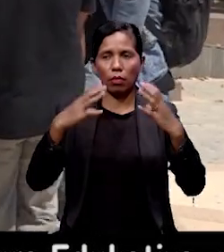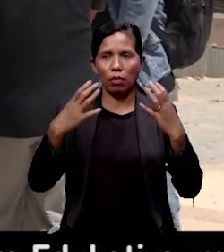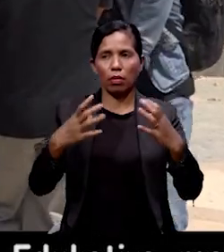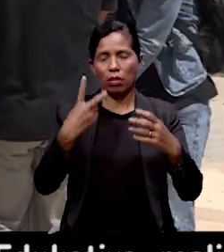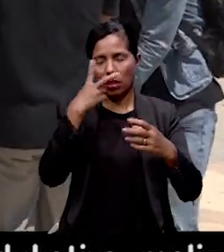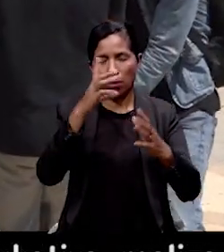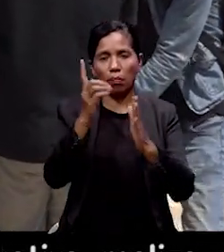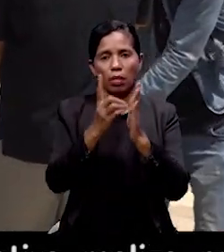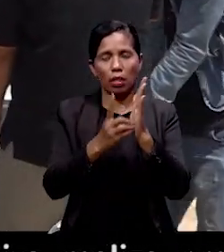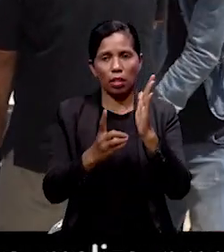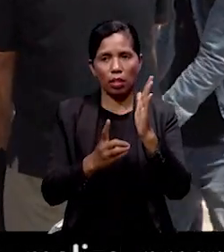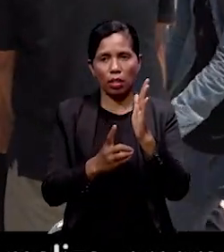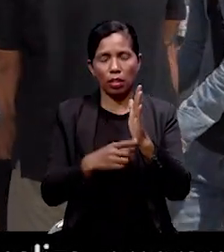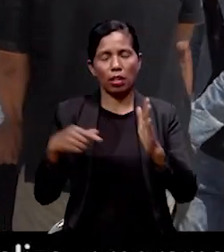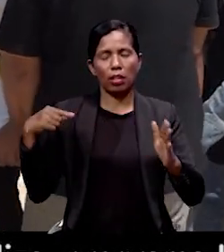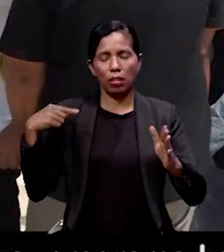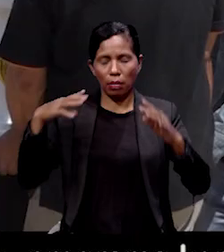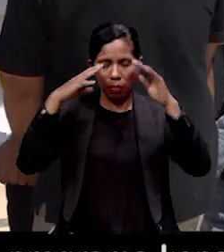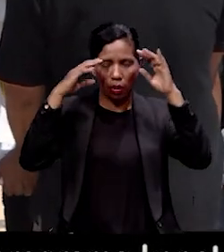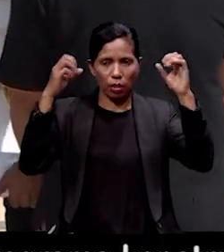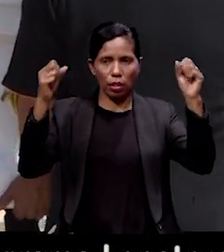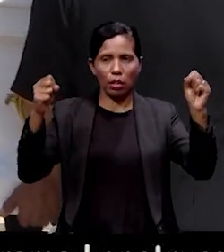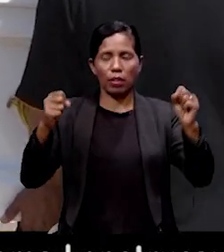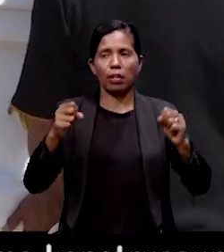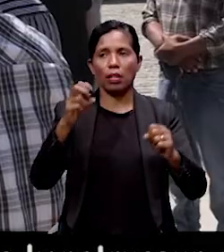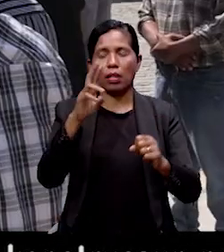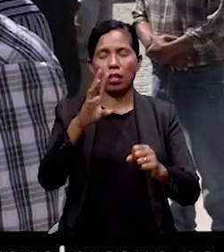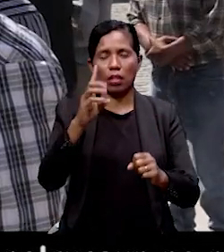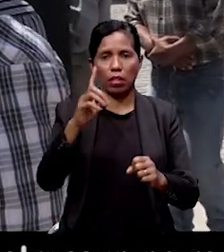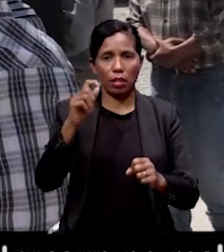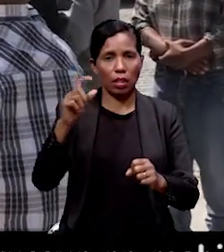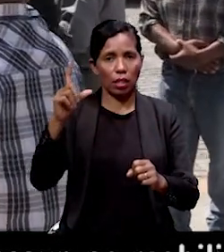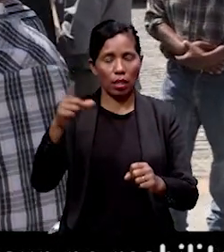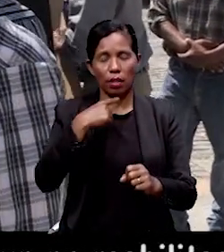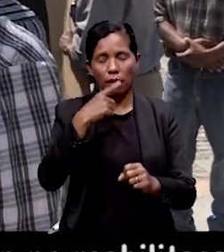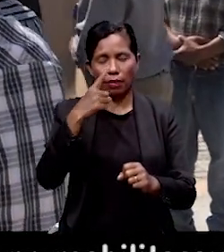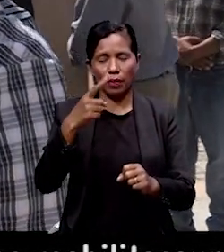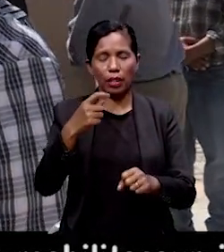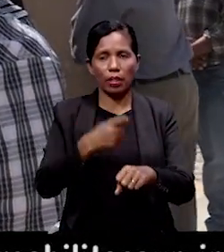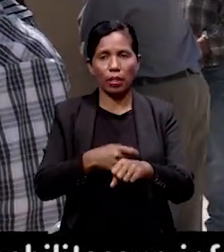verificação dados iha gabinete presidência da república, iha momento presidente